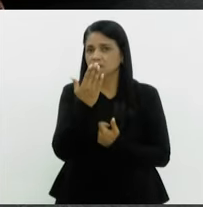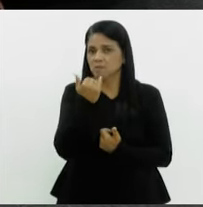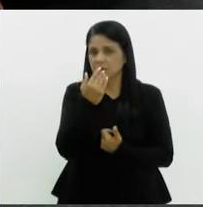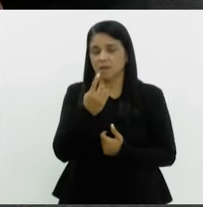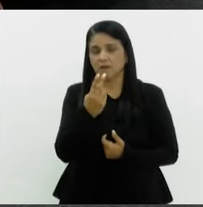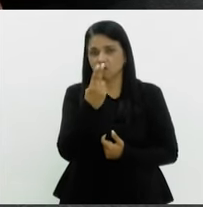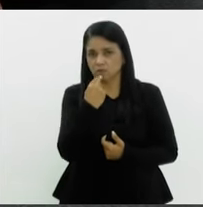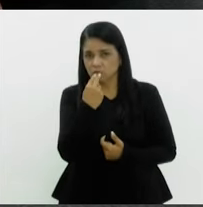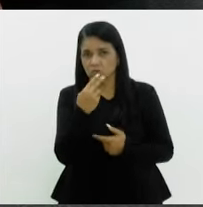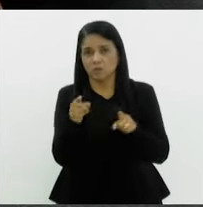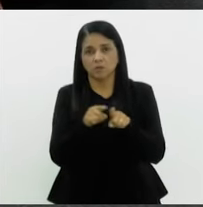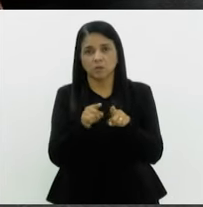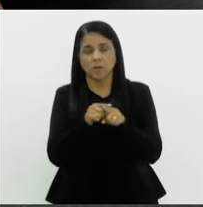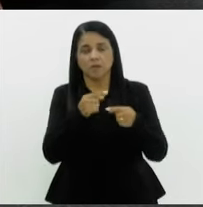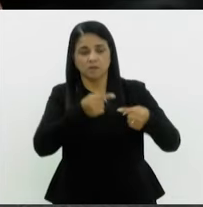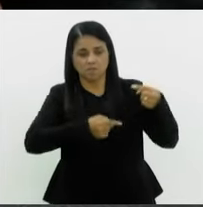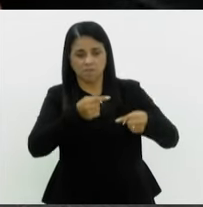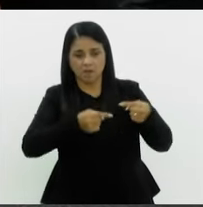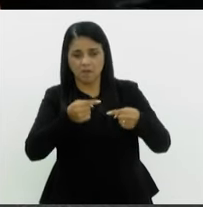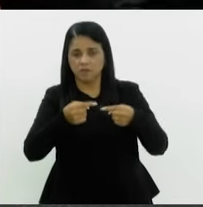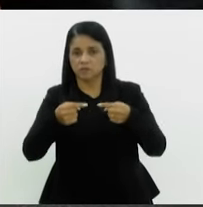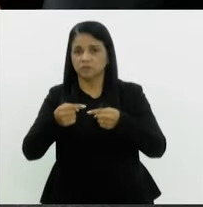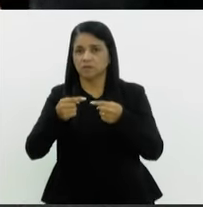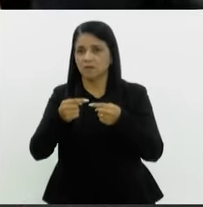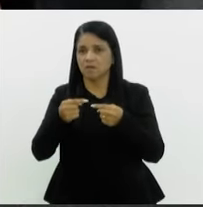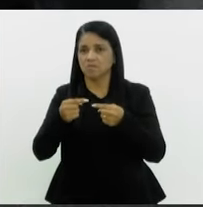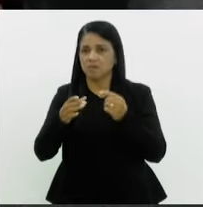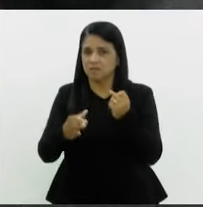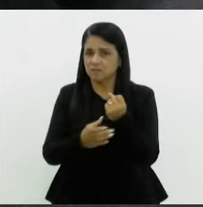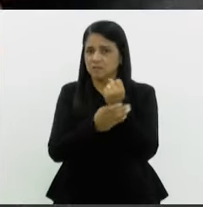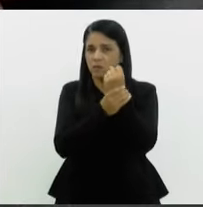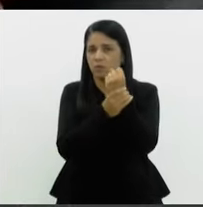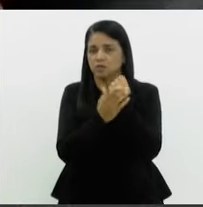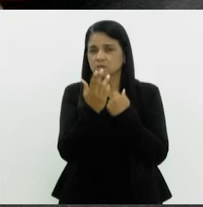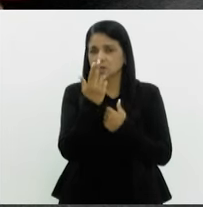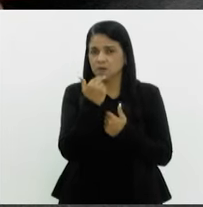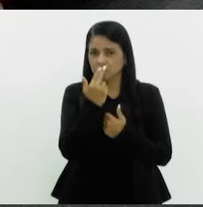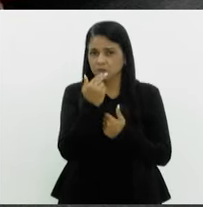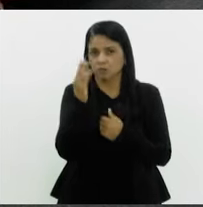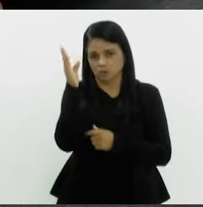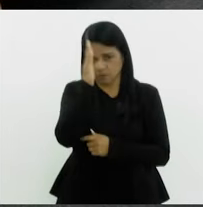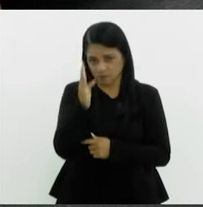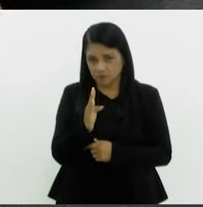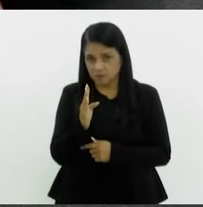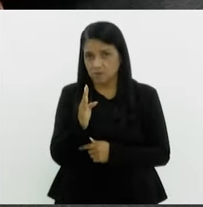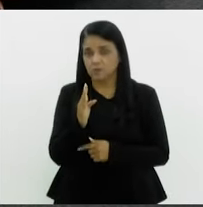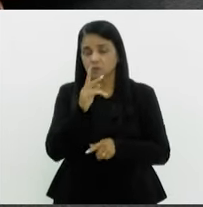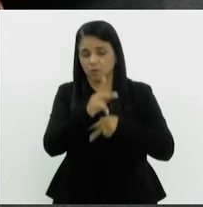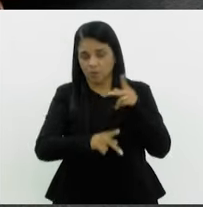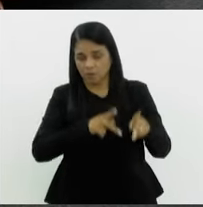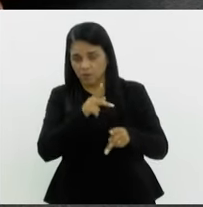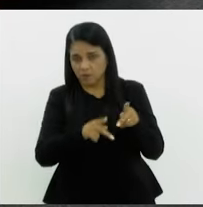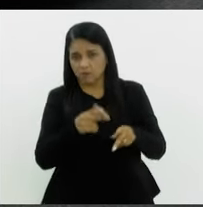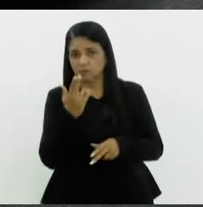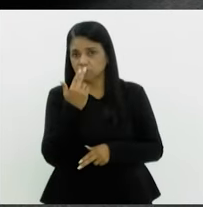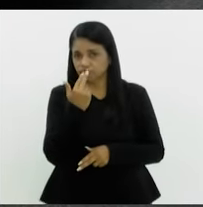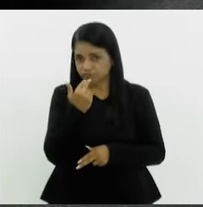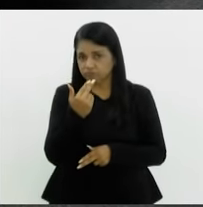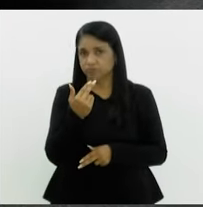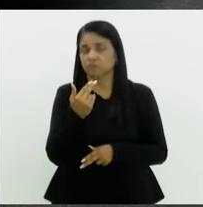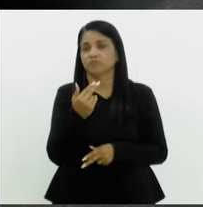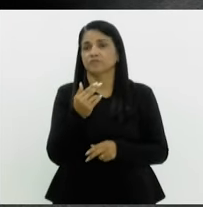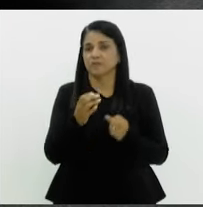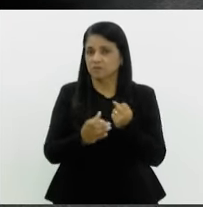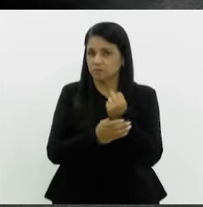no debate da soberania, né, da segurança alimentar e nacional do nosso povo e nutricional do nosso povo,